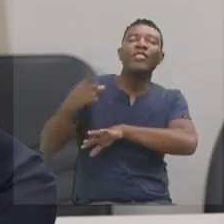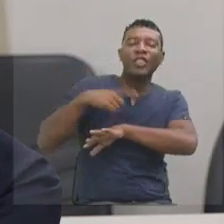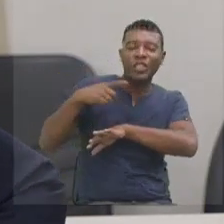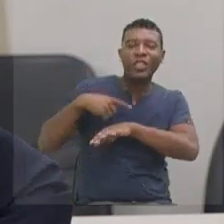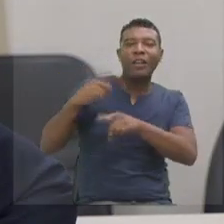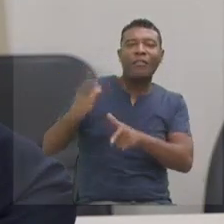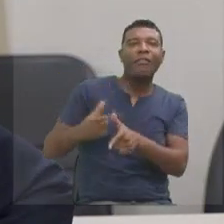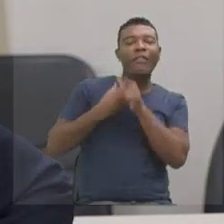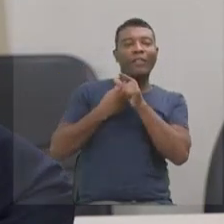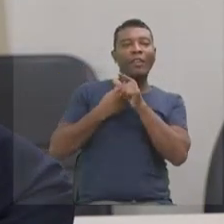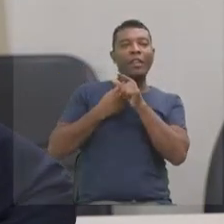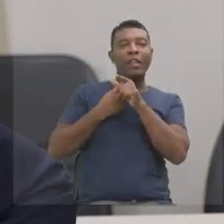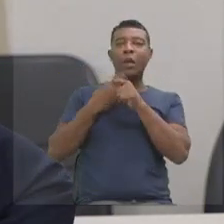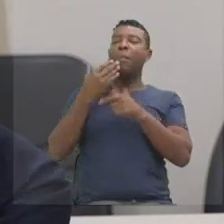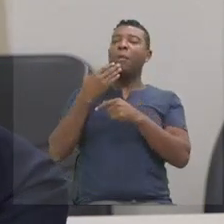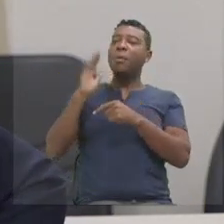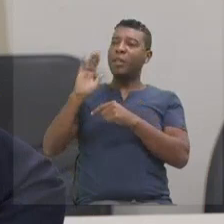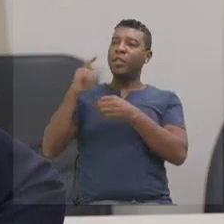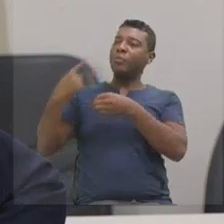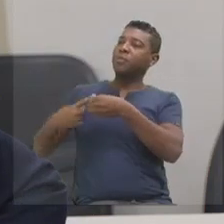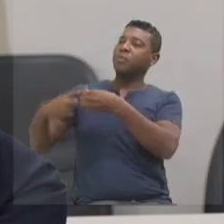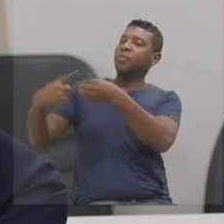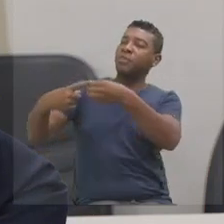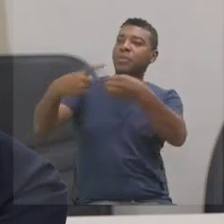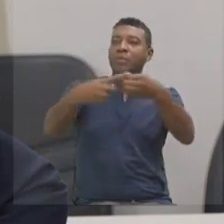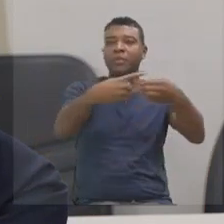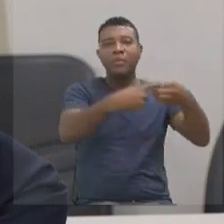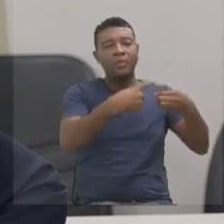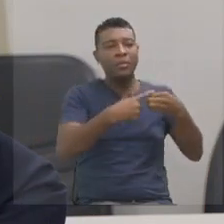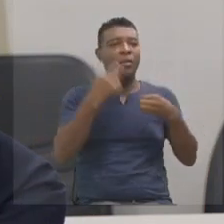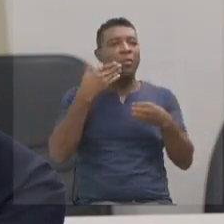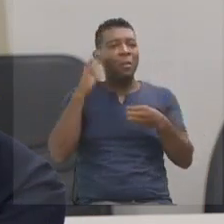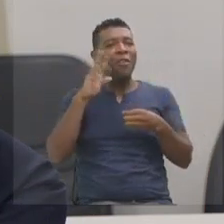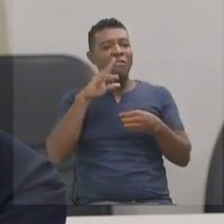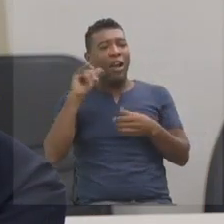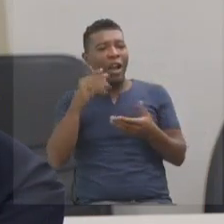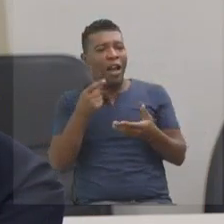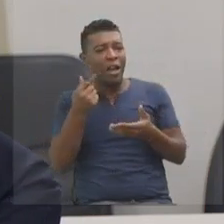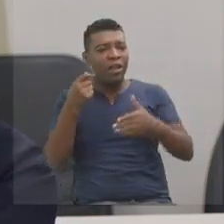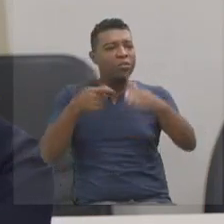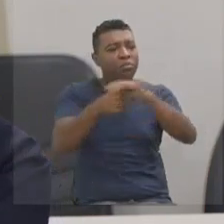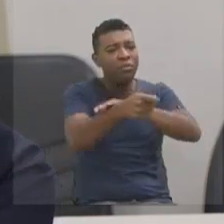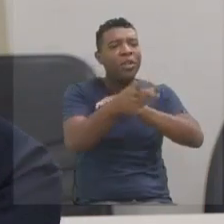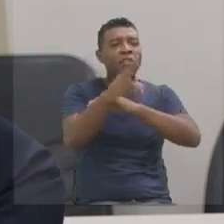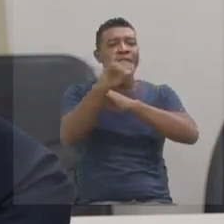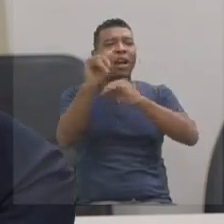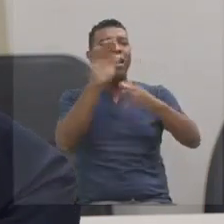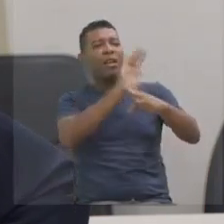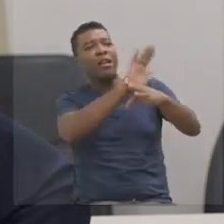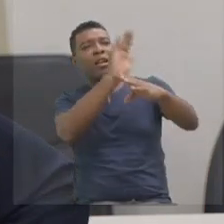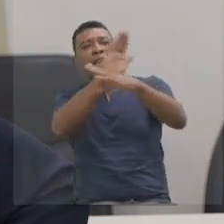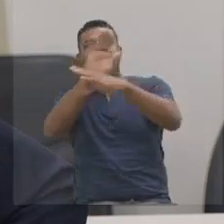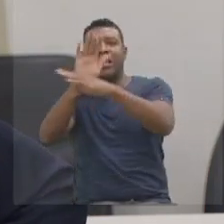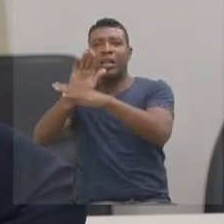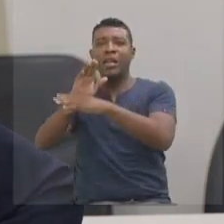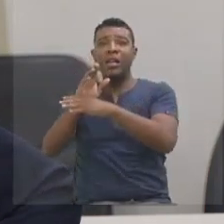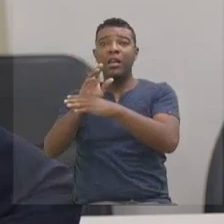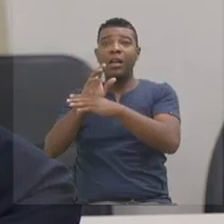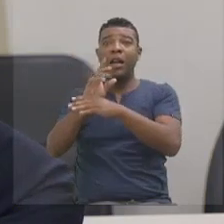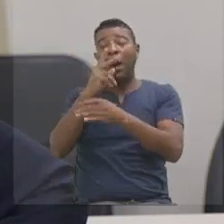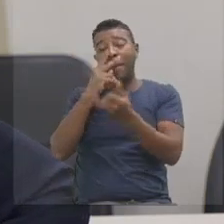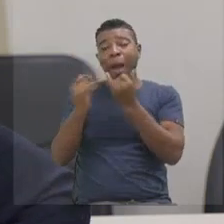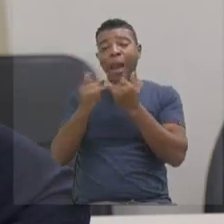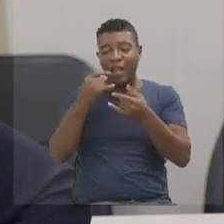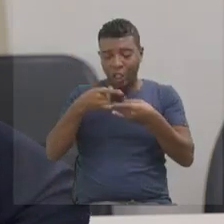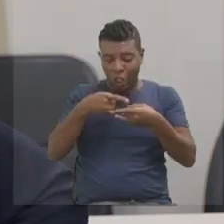aos municípios e a gente não cumpria Como diria o Eduardo a época como presidente que a gente dava um cheque sem fundo